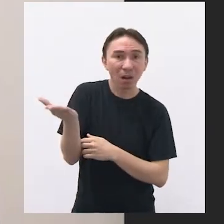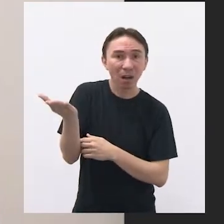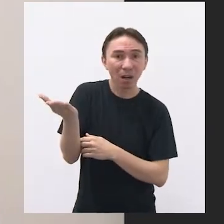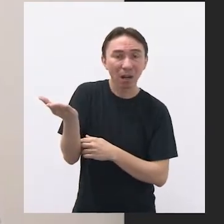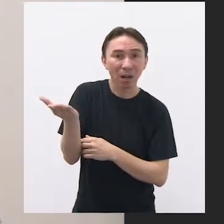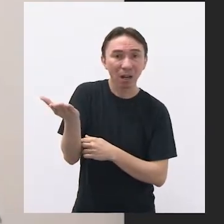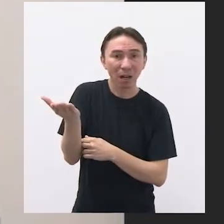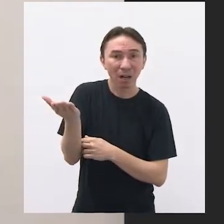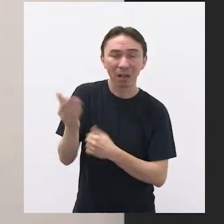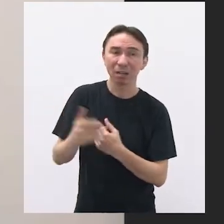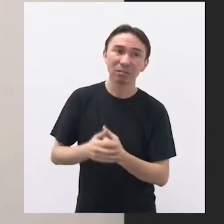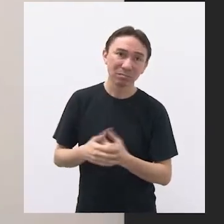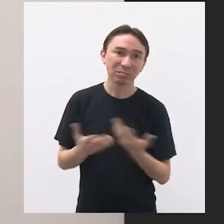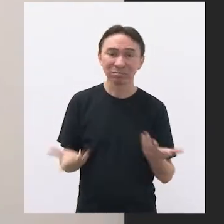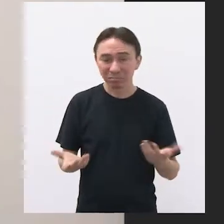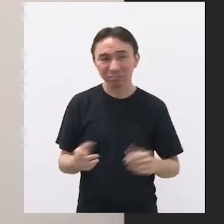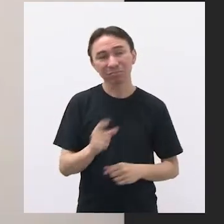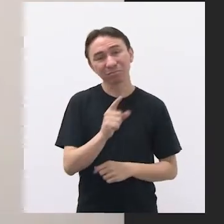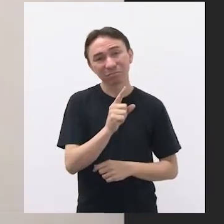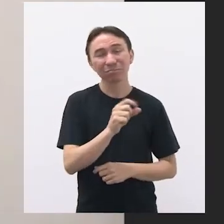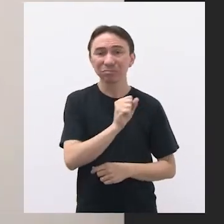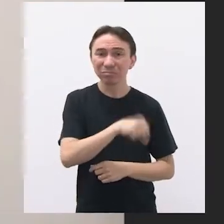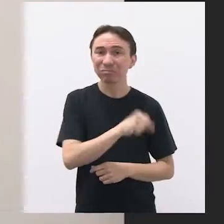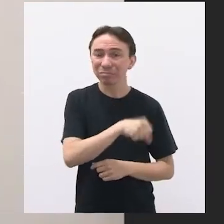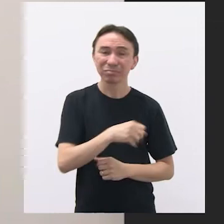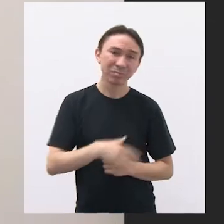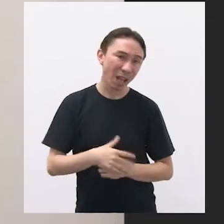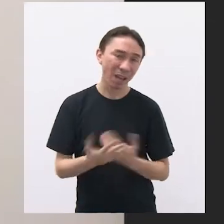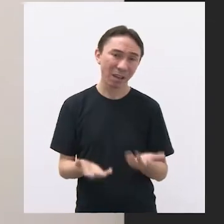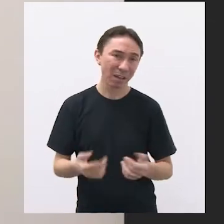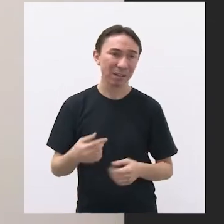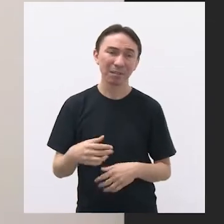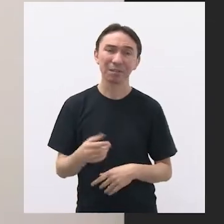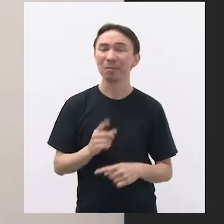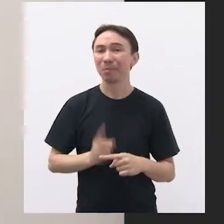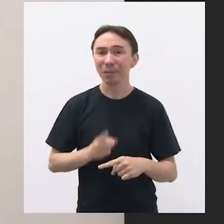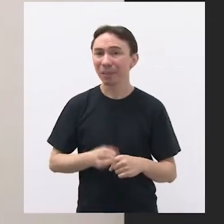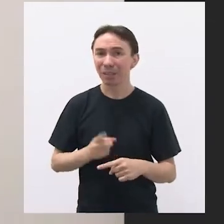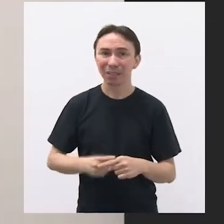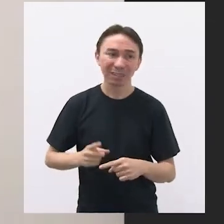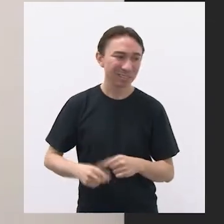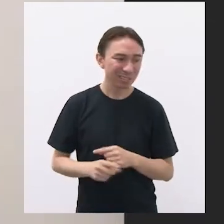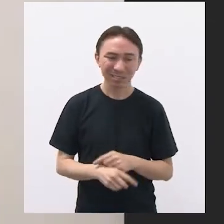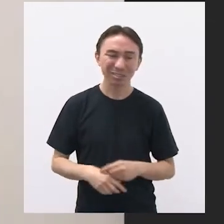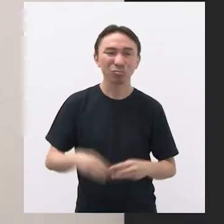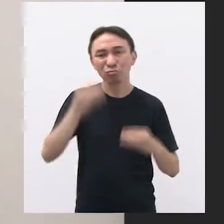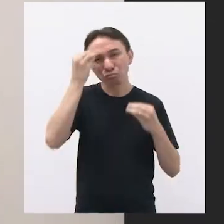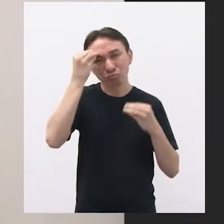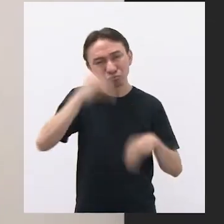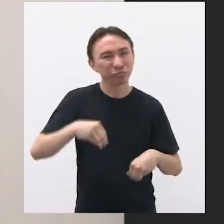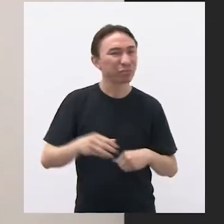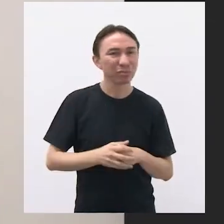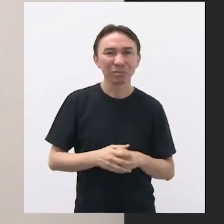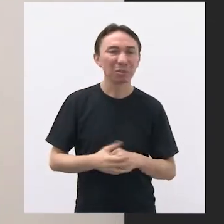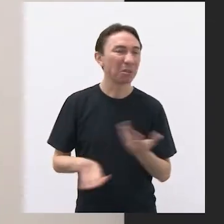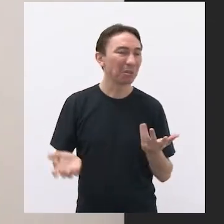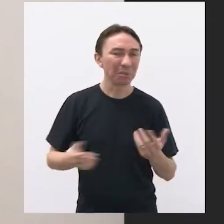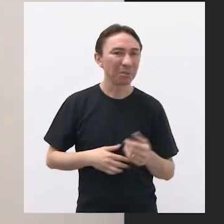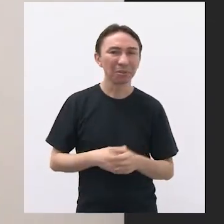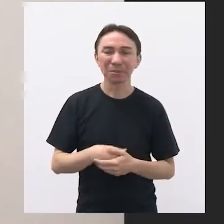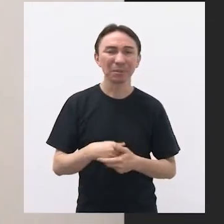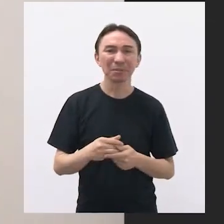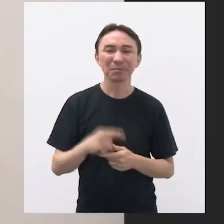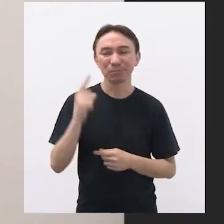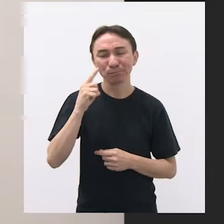acaba saindo por conta de evasão, por conta de vários processos que têm a ver, inclusive, com discriminação. Mas elas